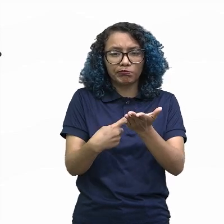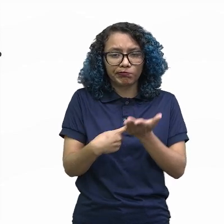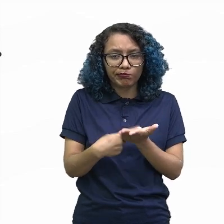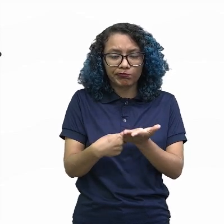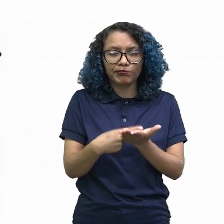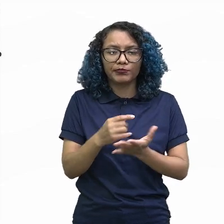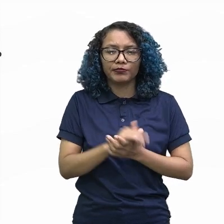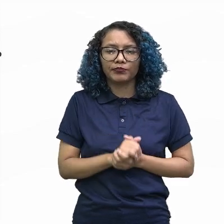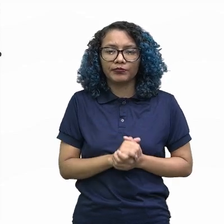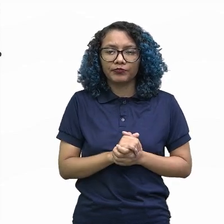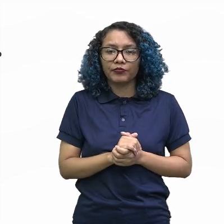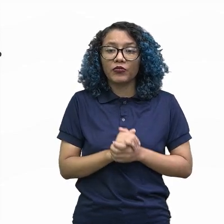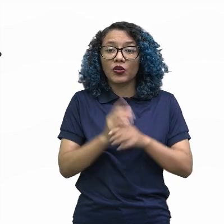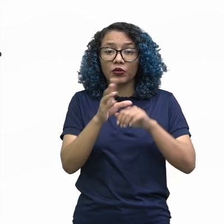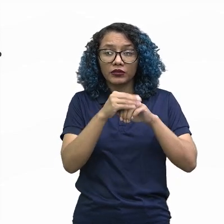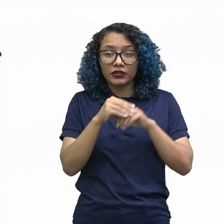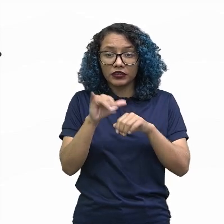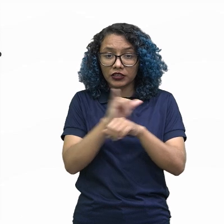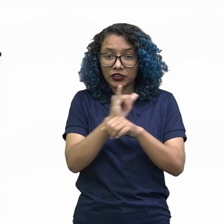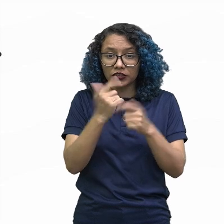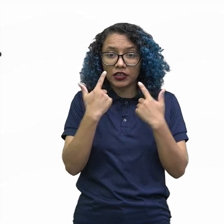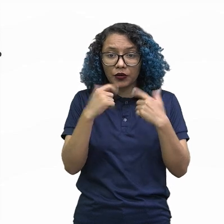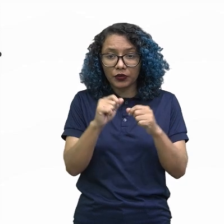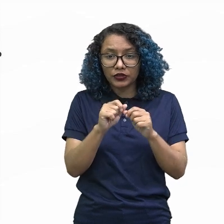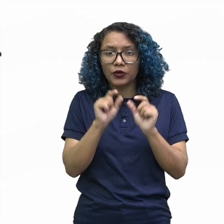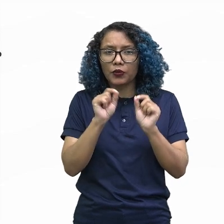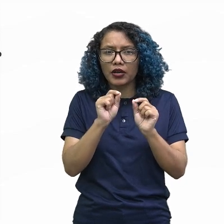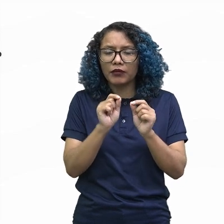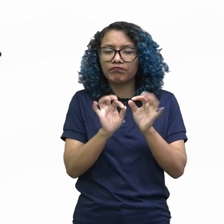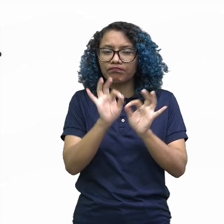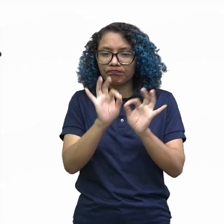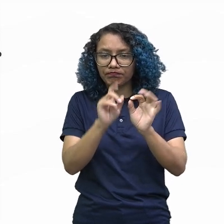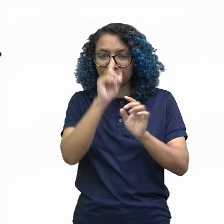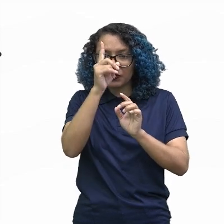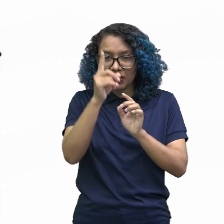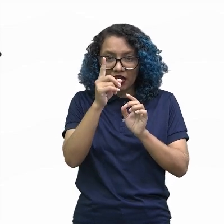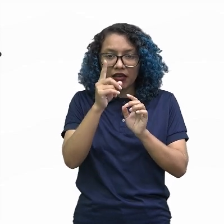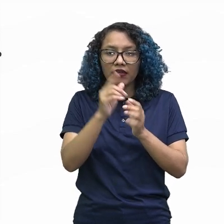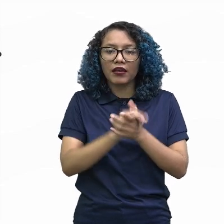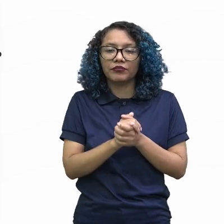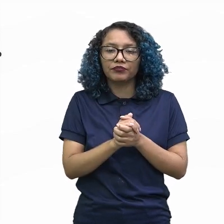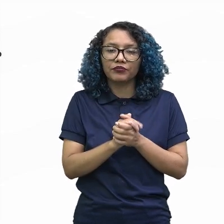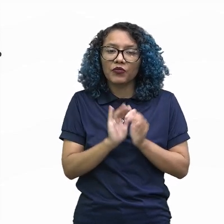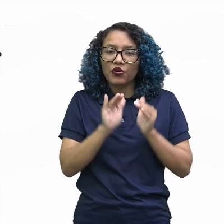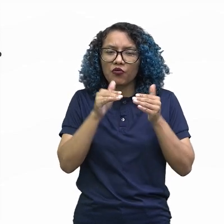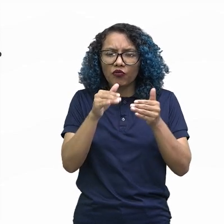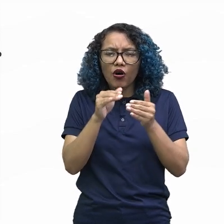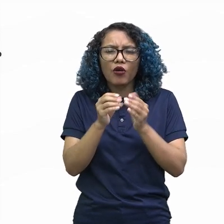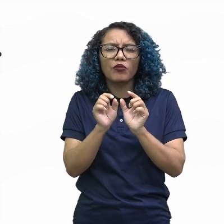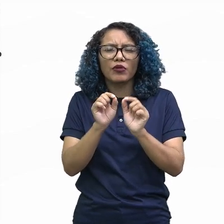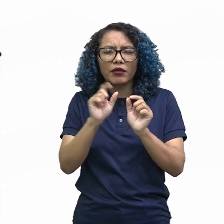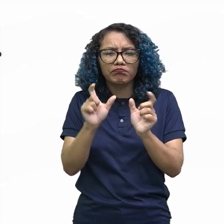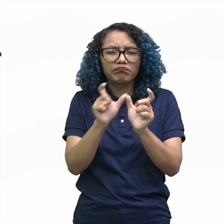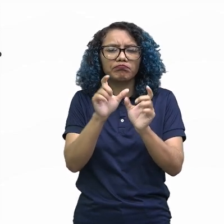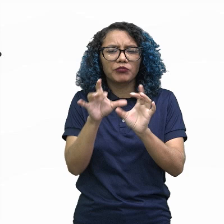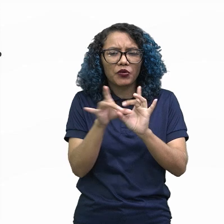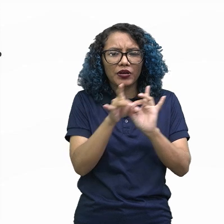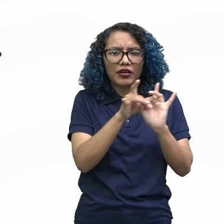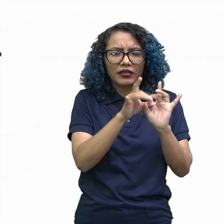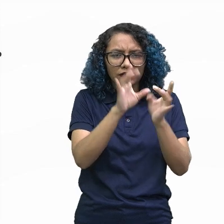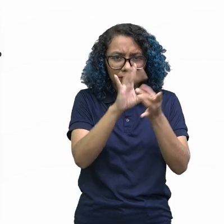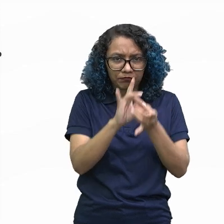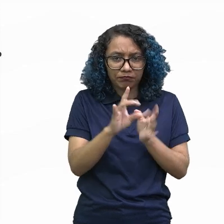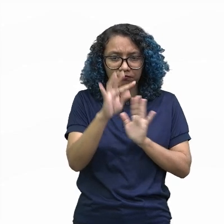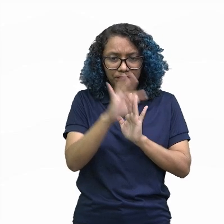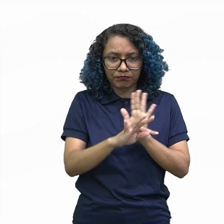negociação. Conhecimento dos mecanismos linguísticos de articulação de ideias, blocos de composição, coerência e